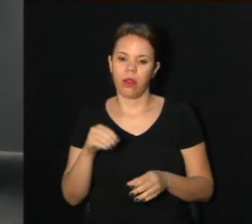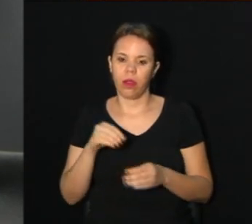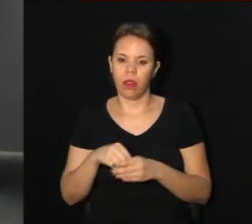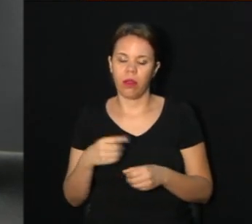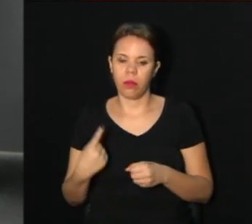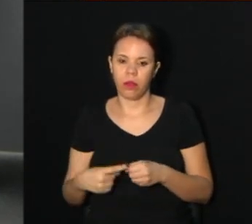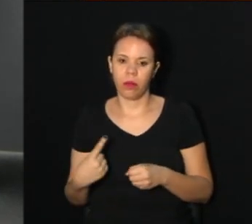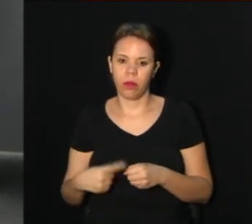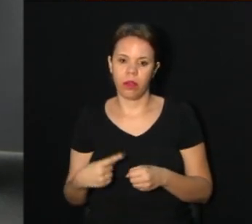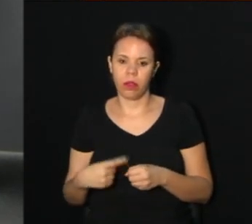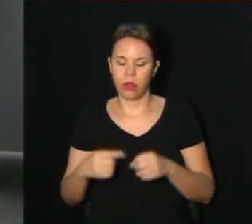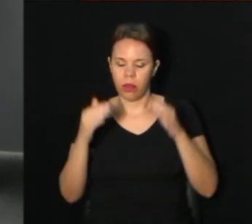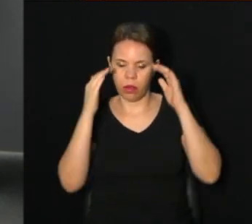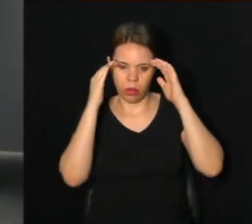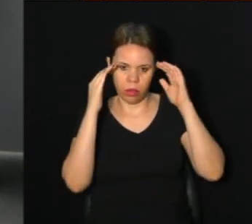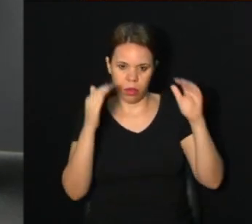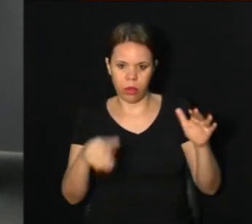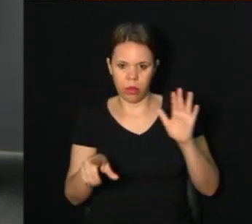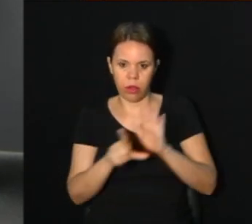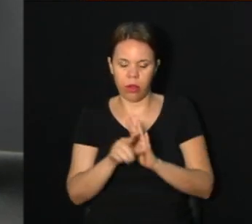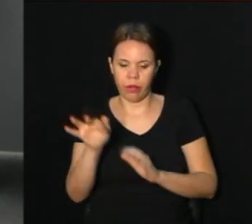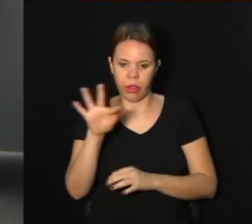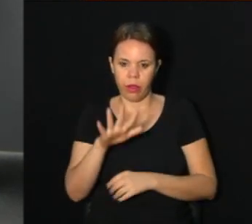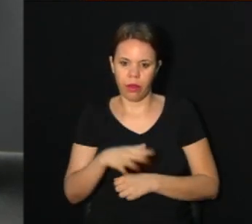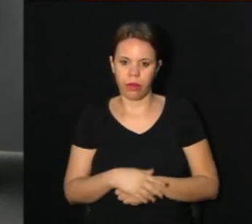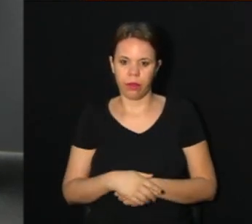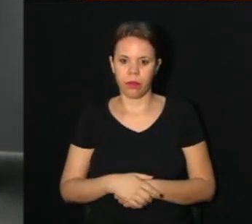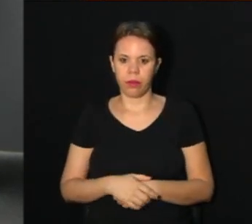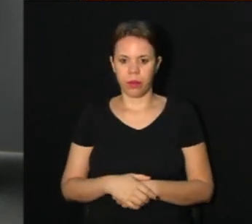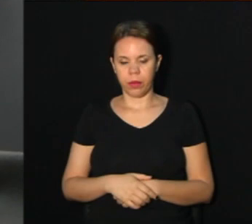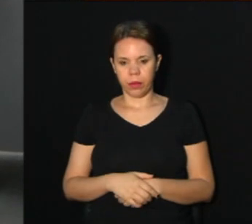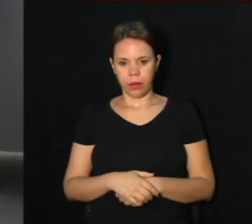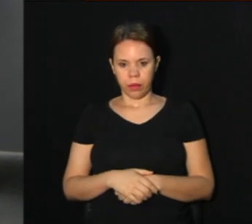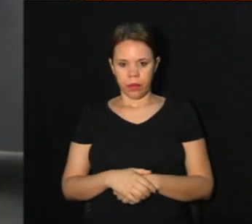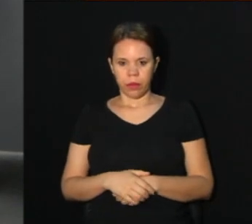Temos apenas que cumprir a lei federal.